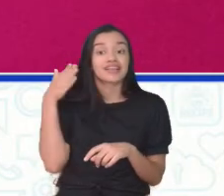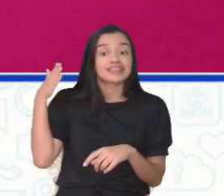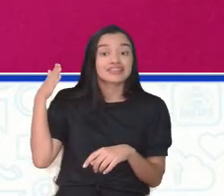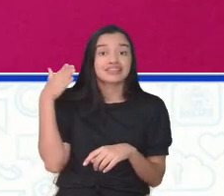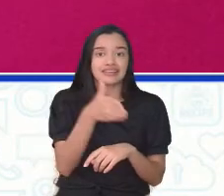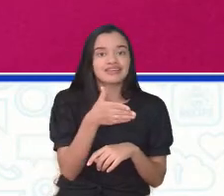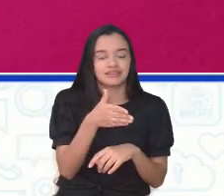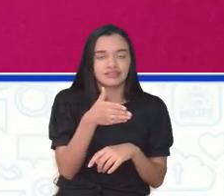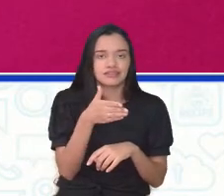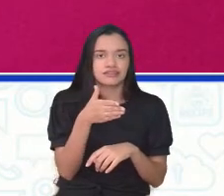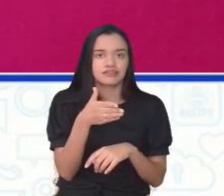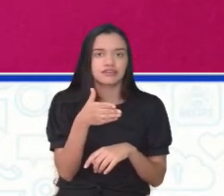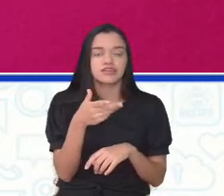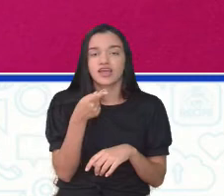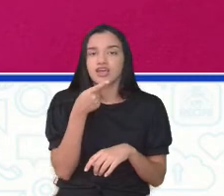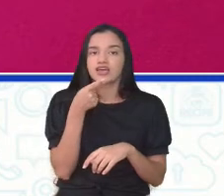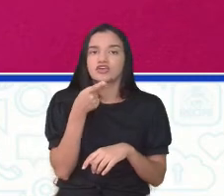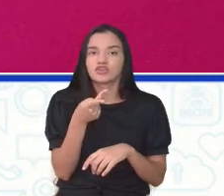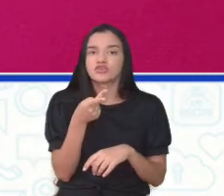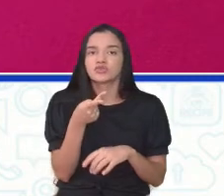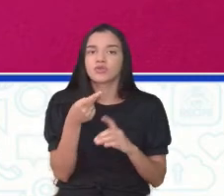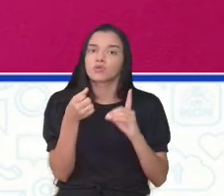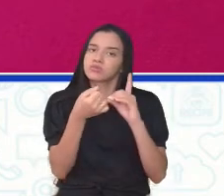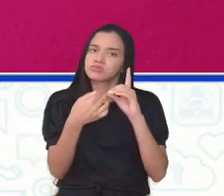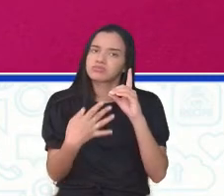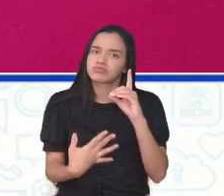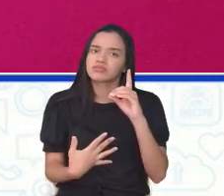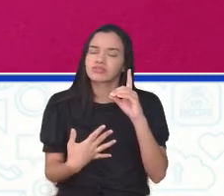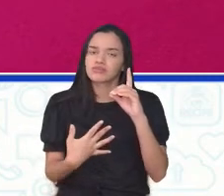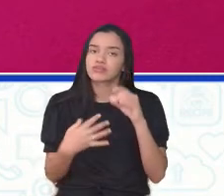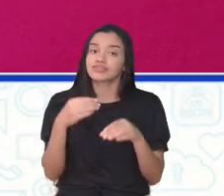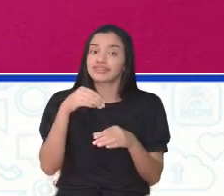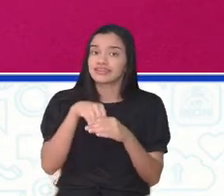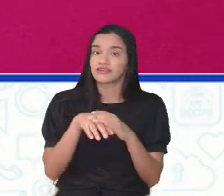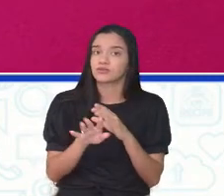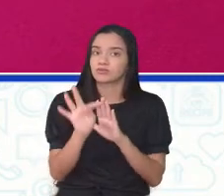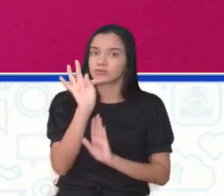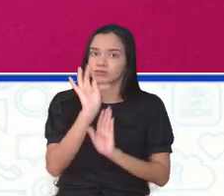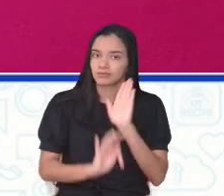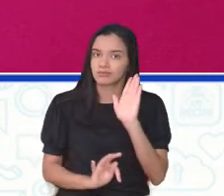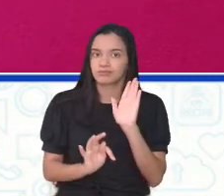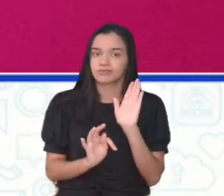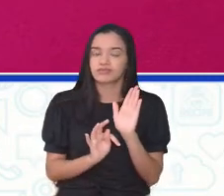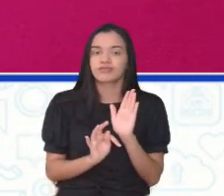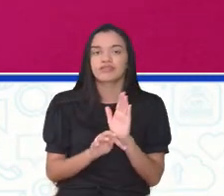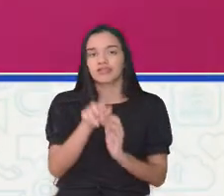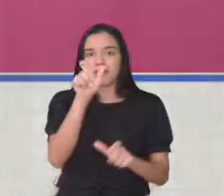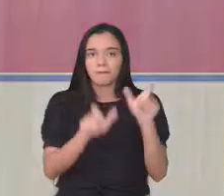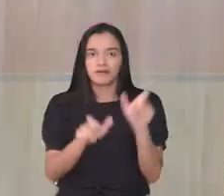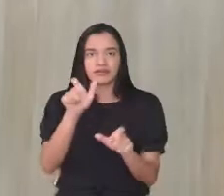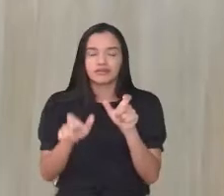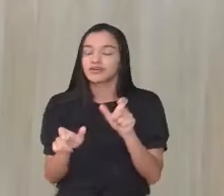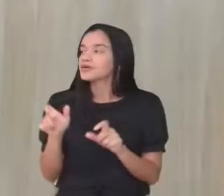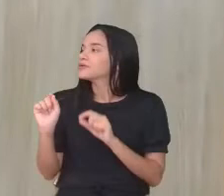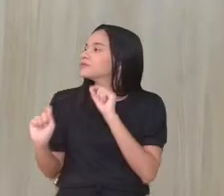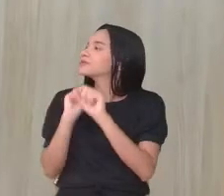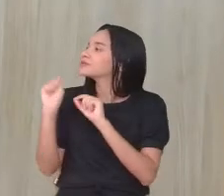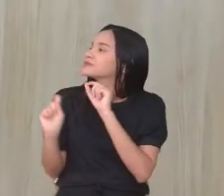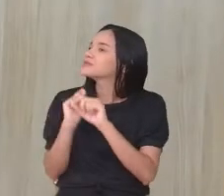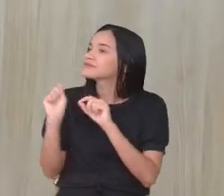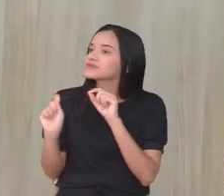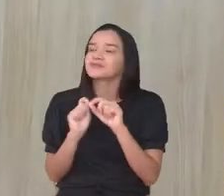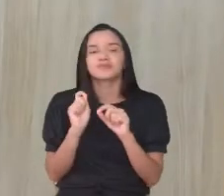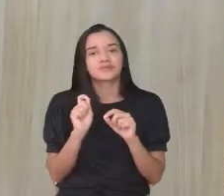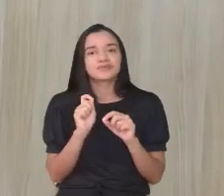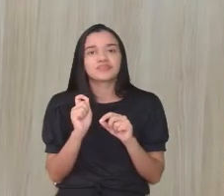direta de Camille. Então, eu estou transcrevendo ali no texto exatamente a fala da personagem. O que foi? A